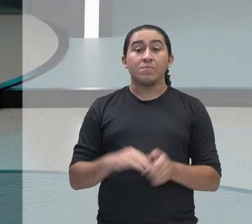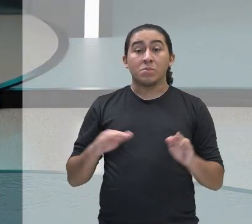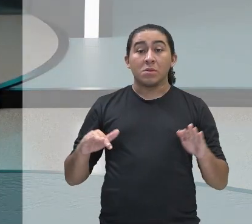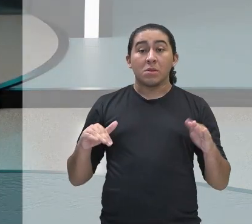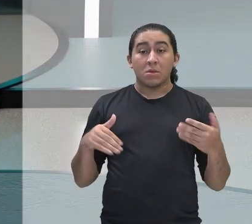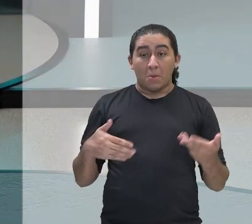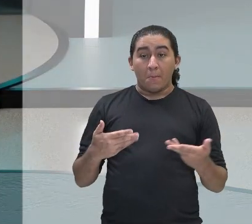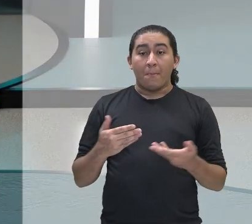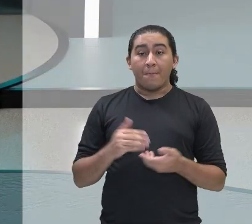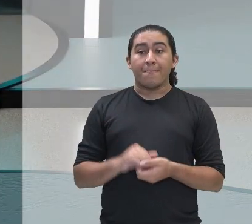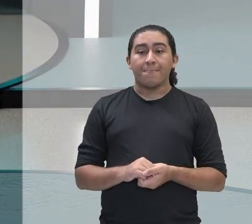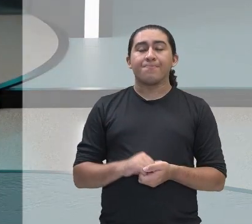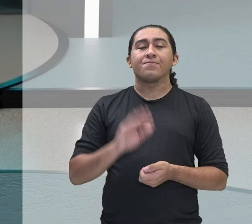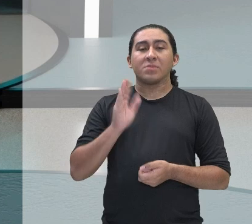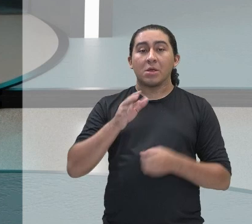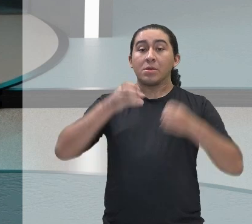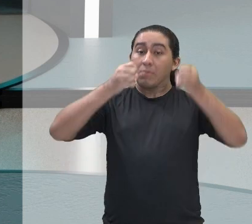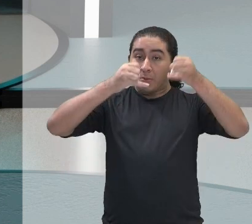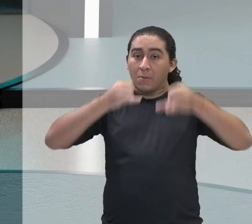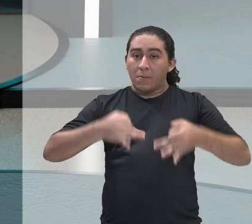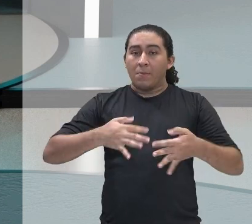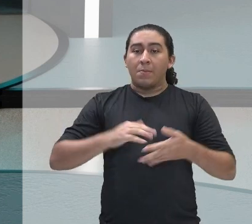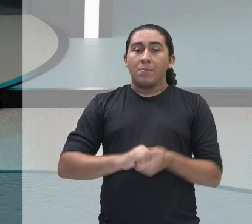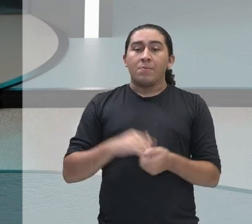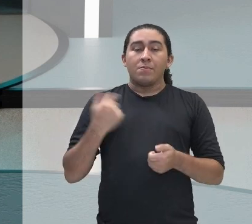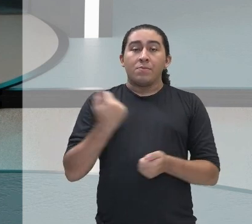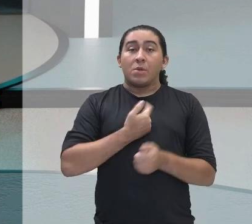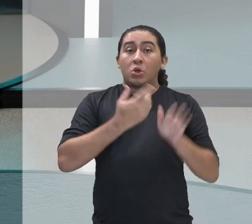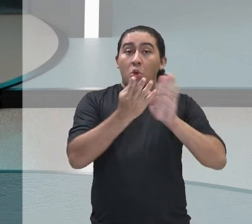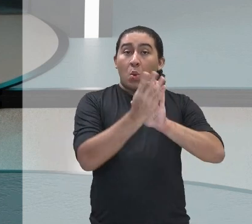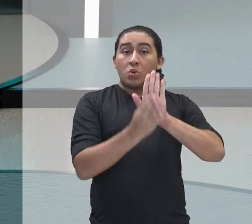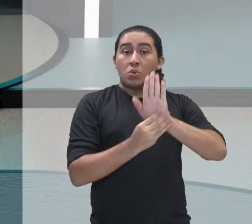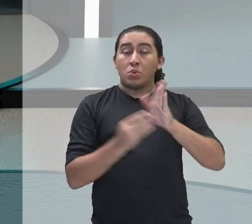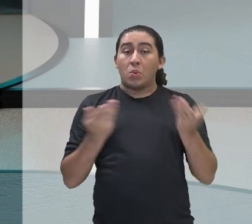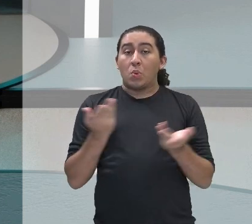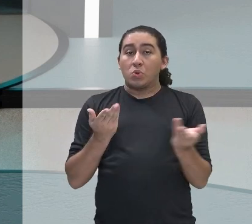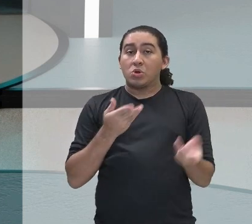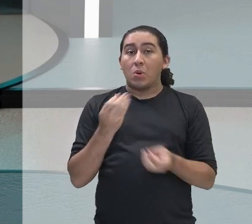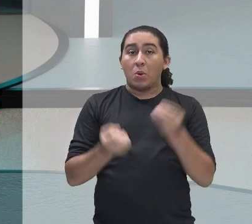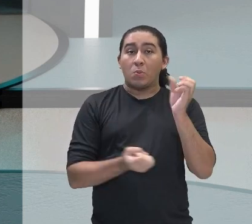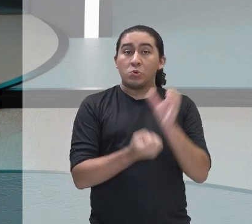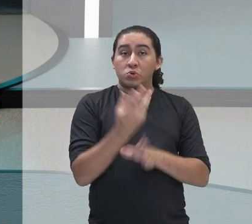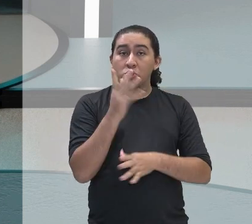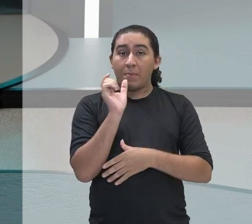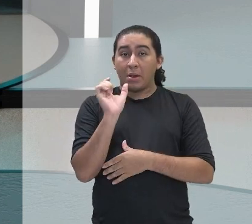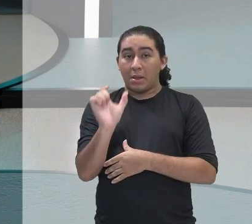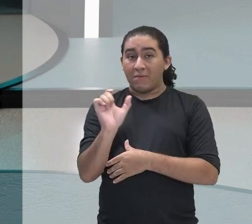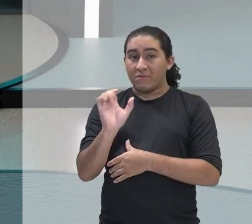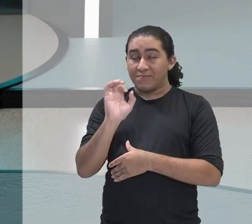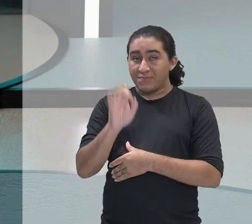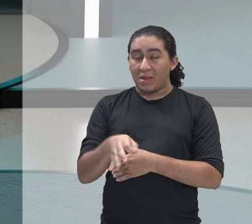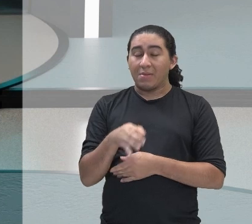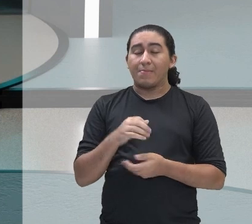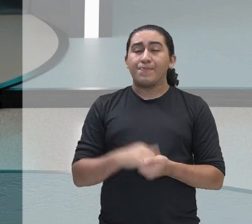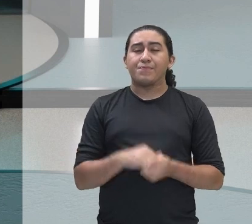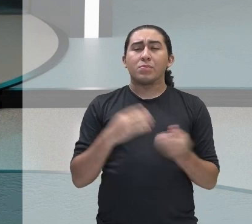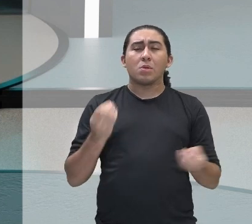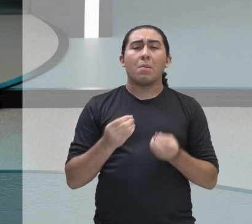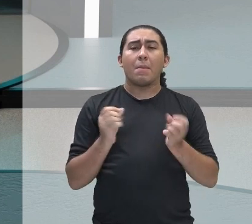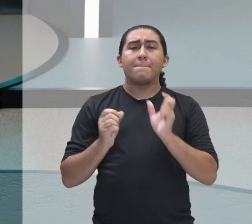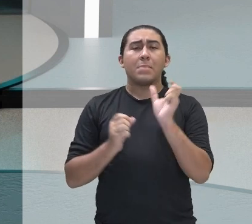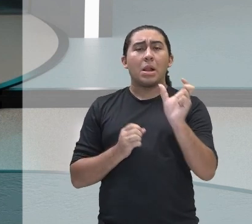Então, como foi falado, a gente vai estudar hoje a formação de palavras, como essas palavras